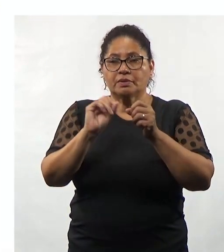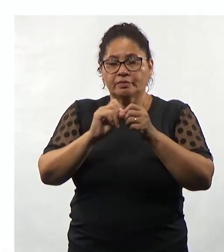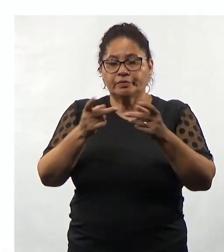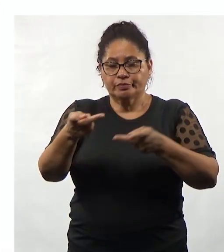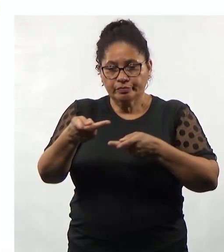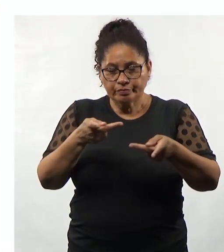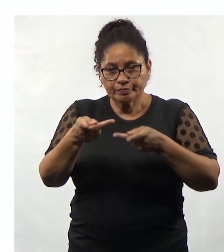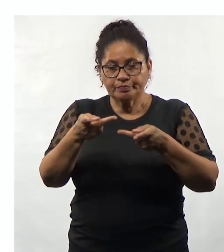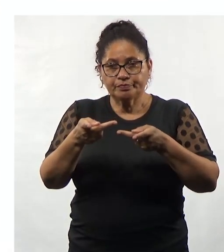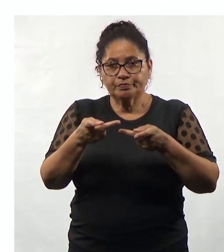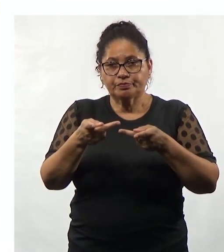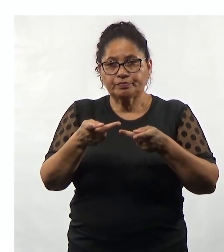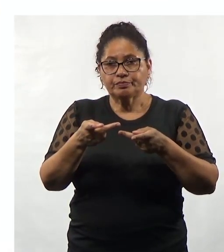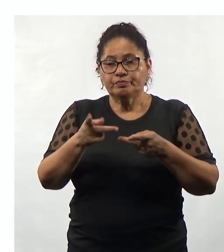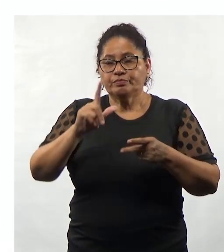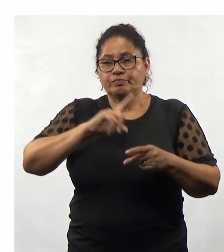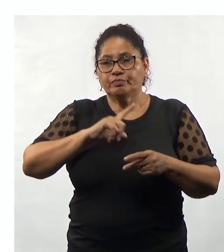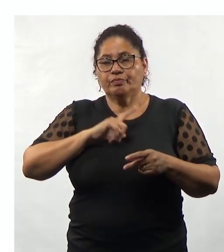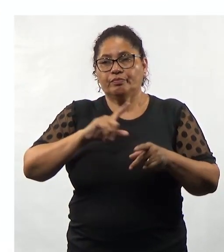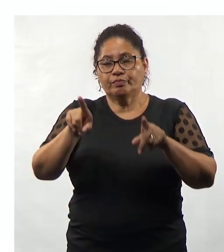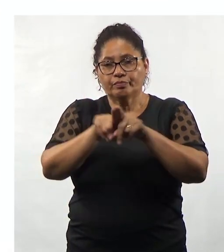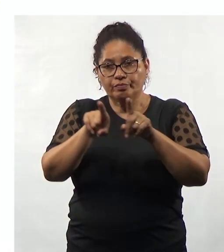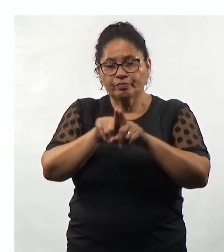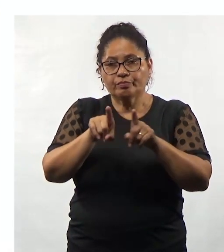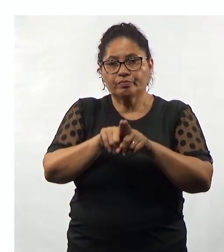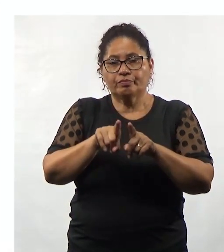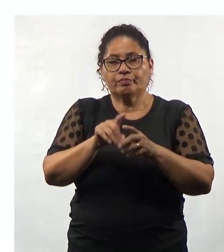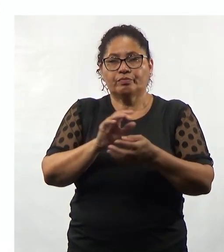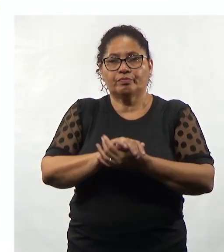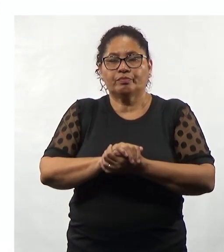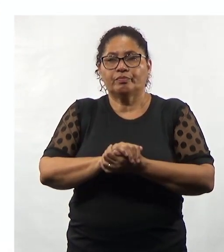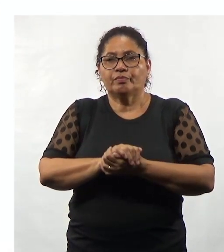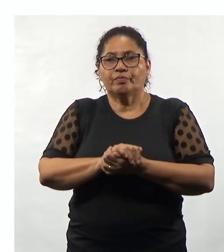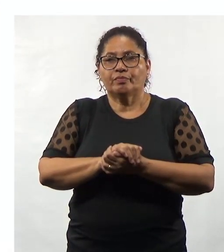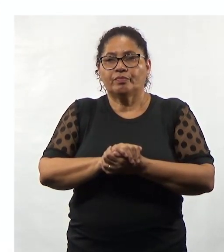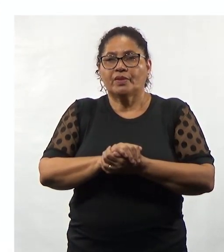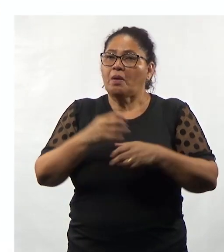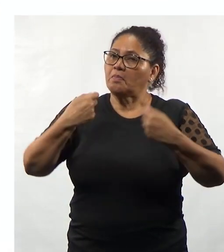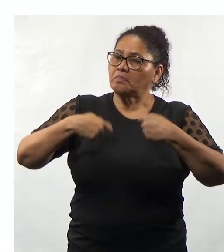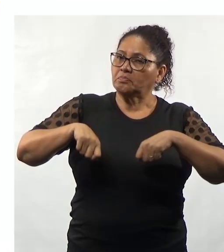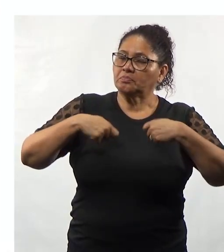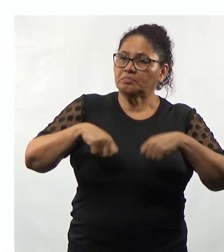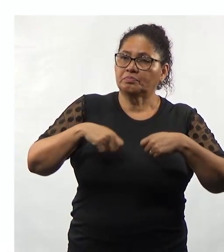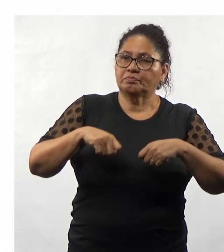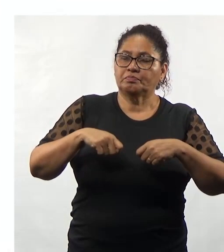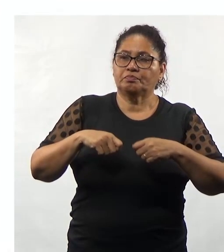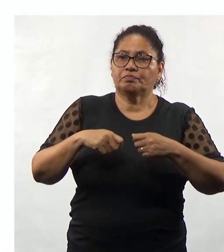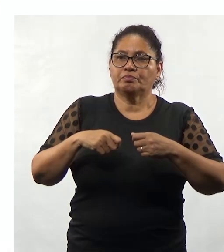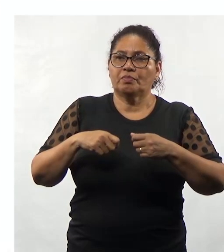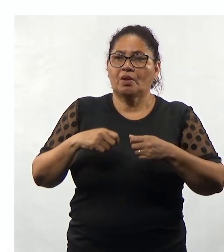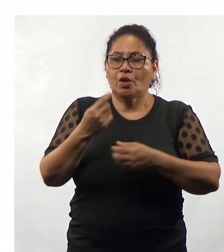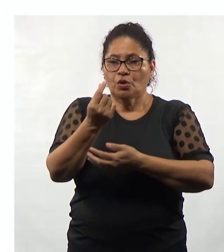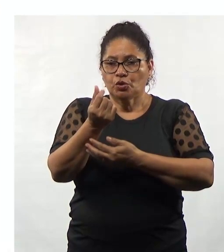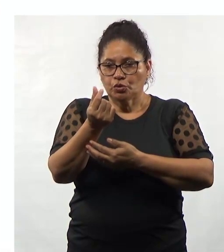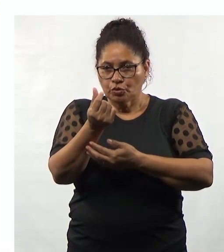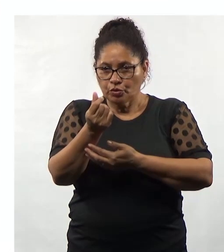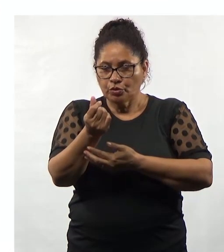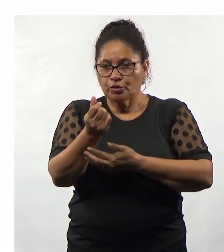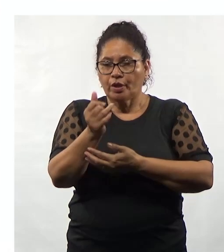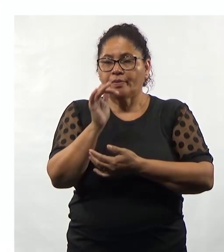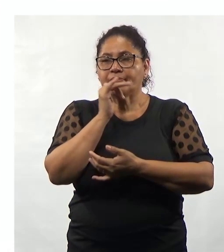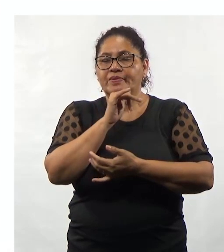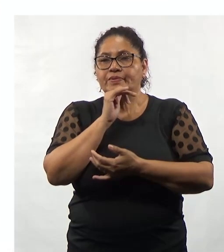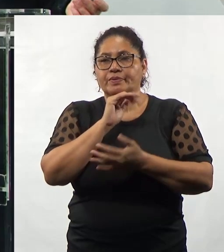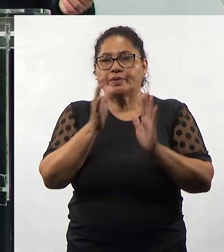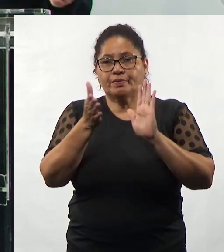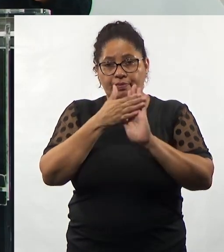esses projetos. E aí temos também as contingências, né? Se precisar de dinheiro, por exemplo, como